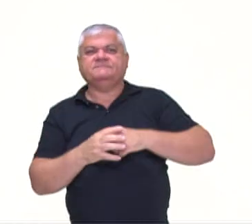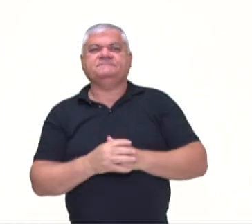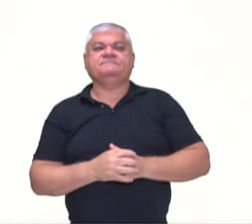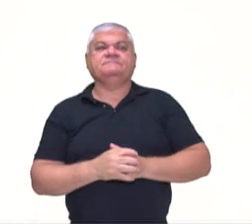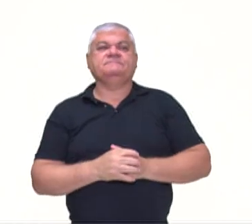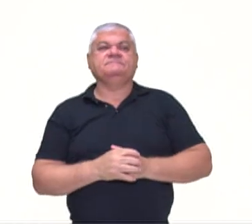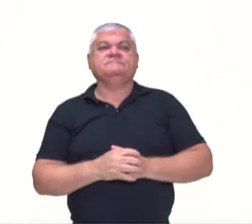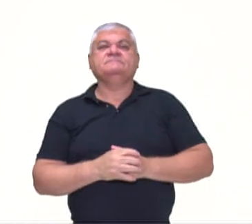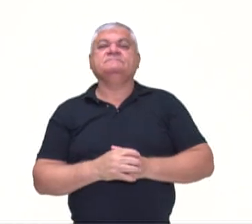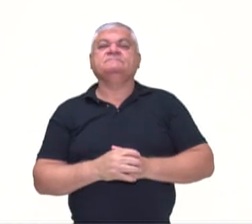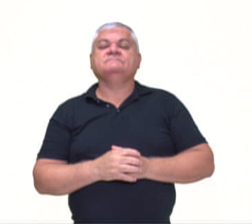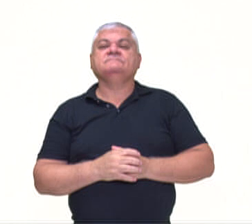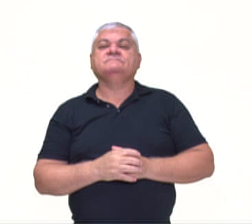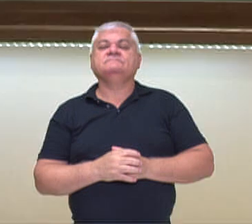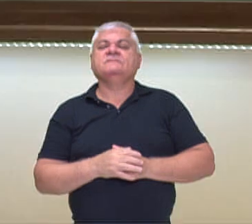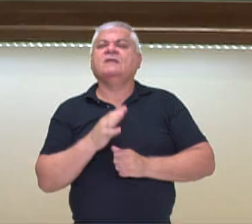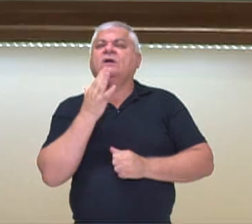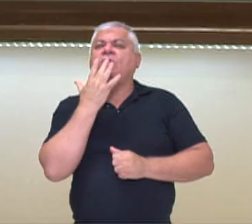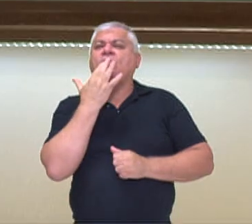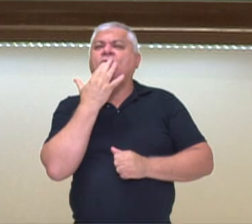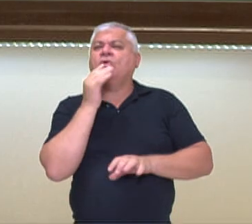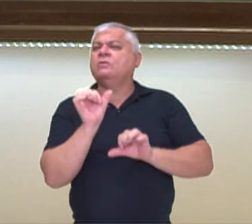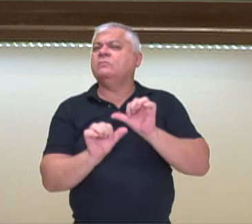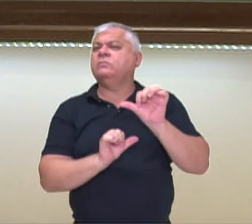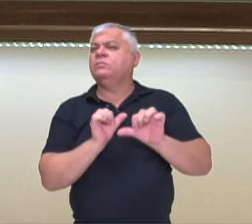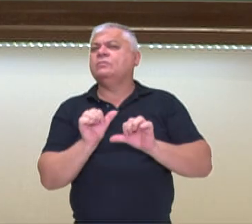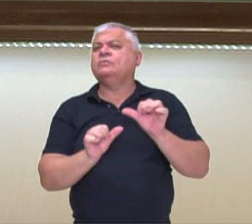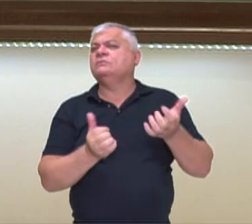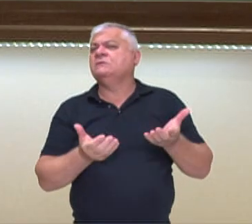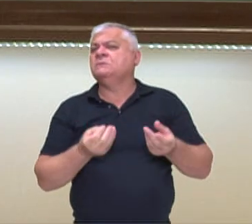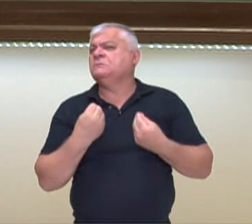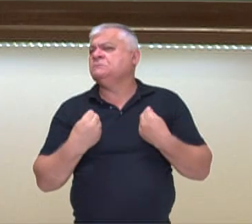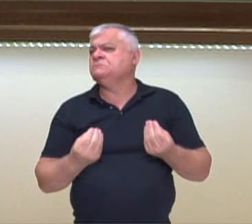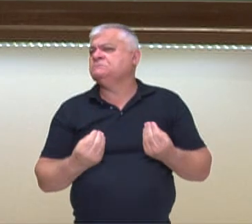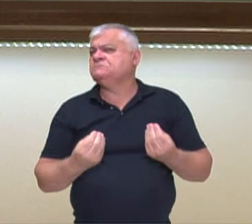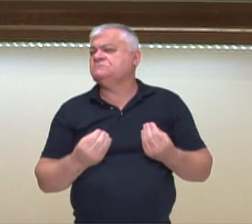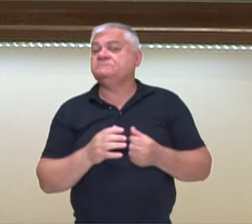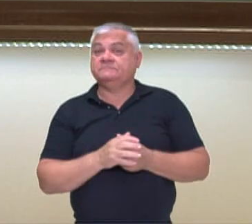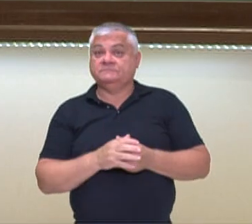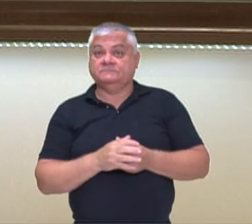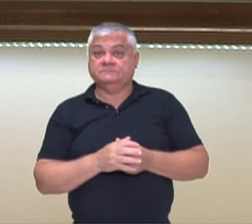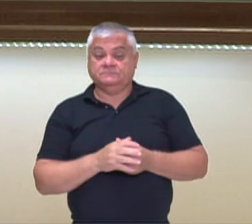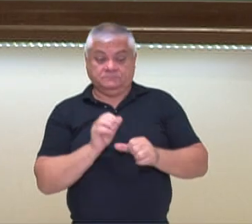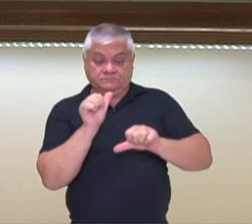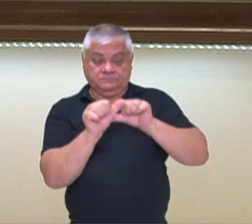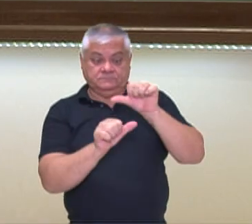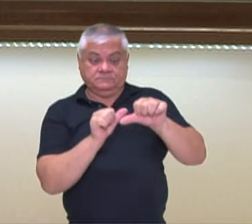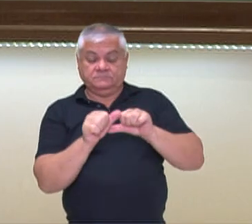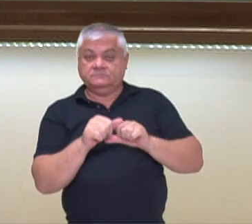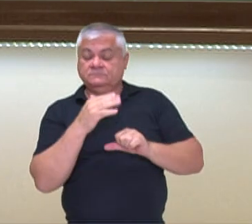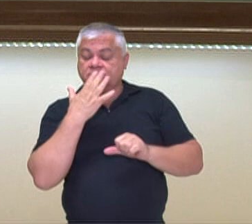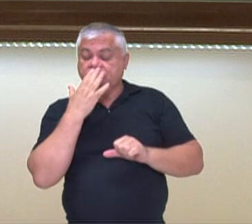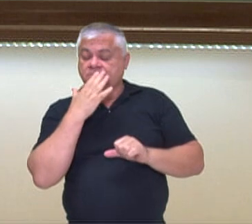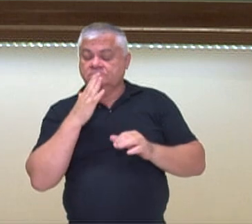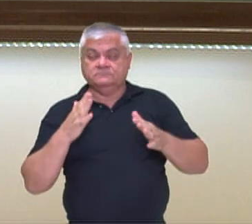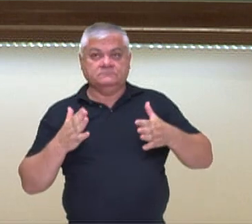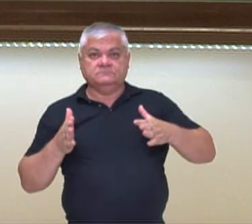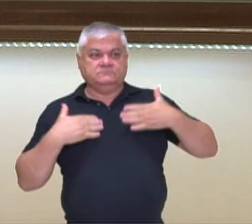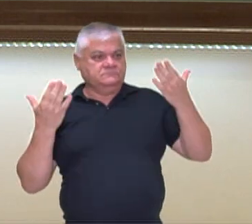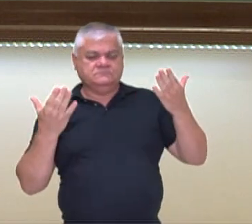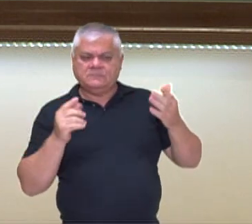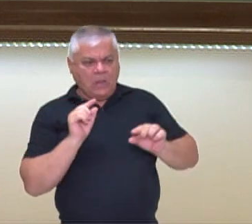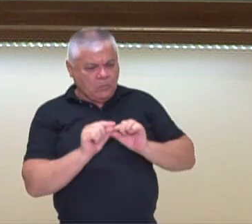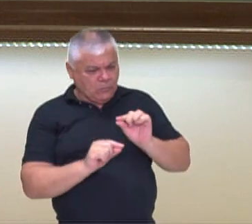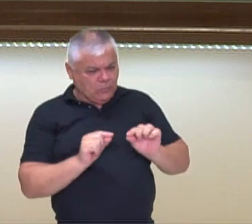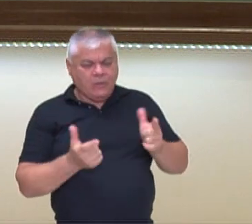lá. Mudança de cor. Então, aqui a gente tem que entender que é mudança de cores bruscas, tá certo? Então, não adianta